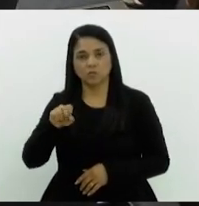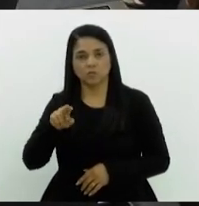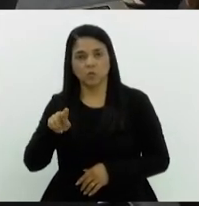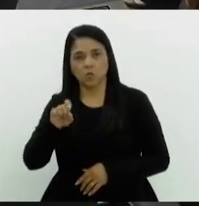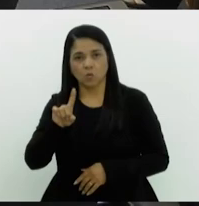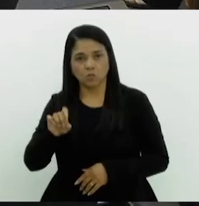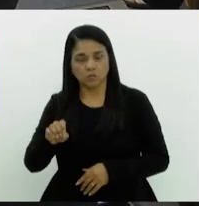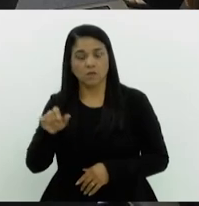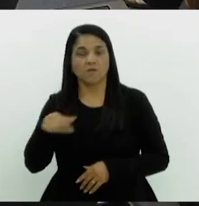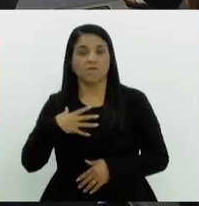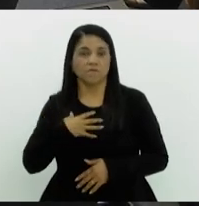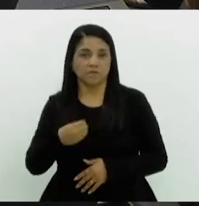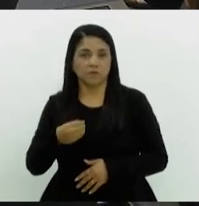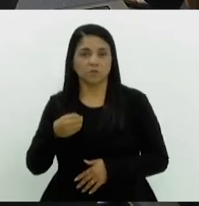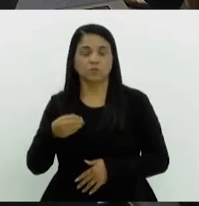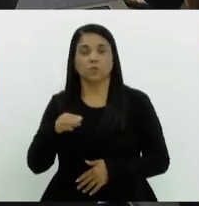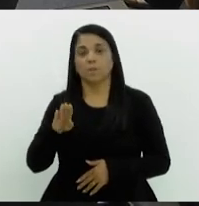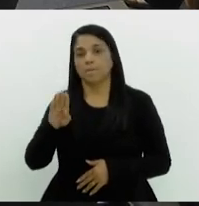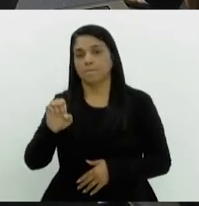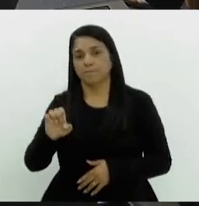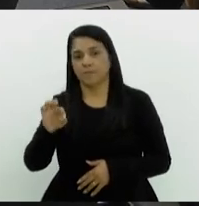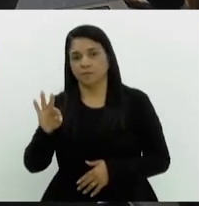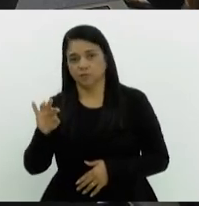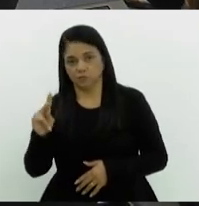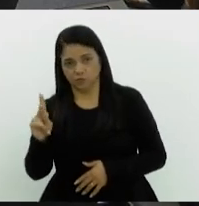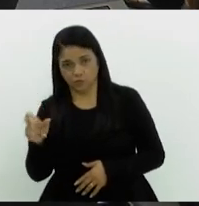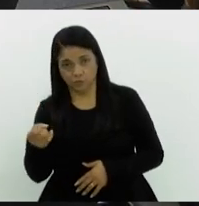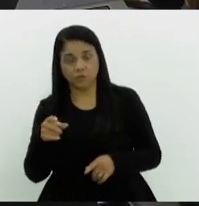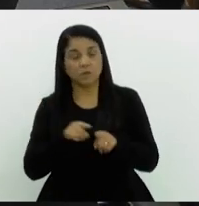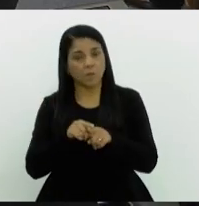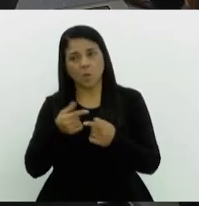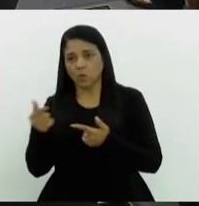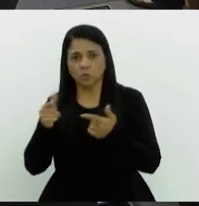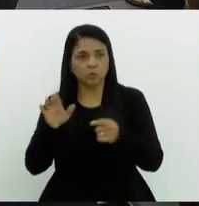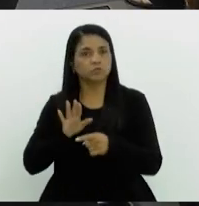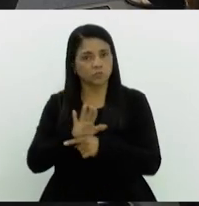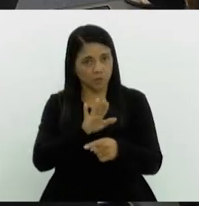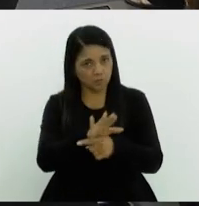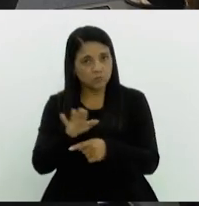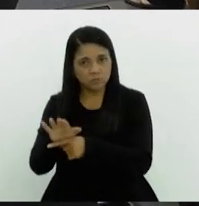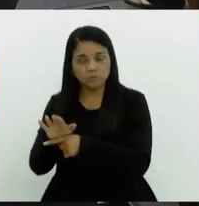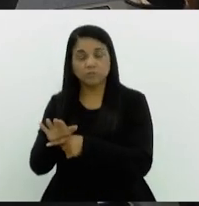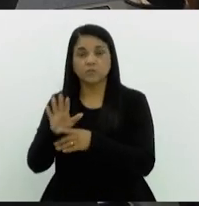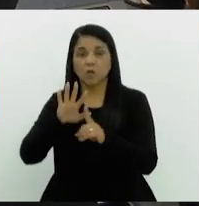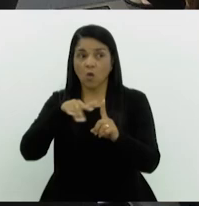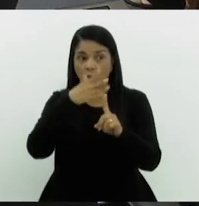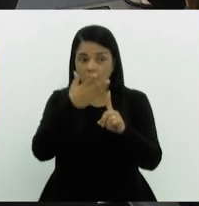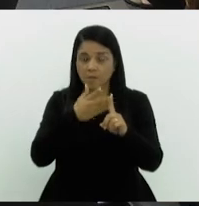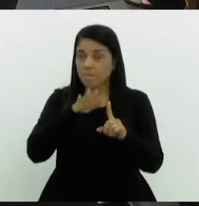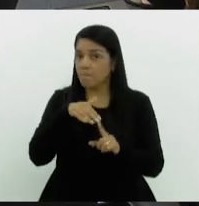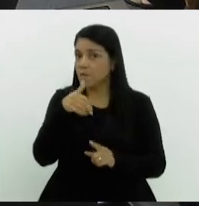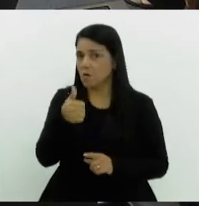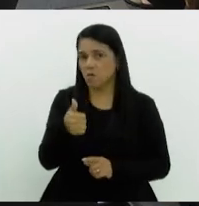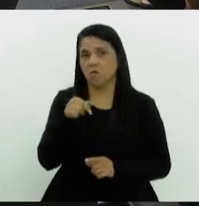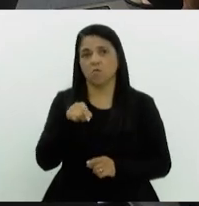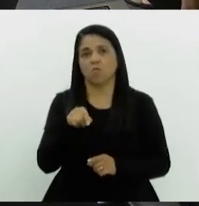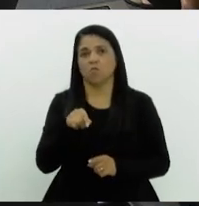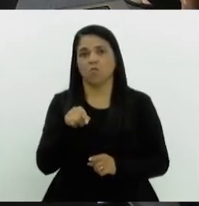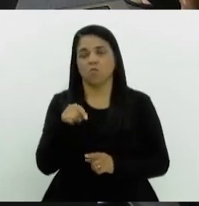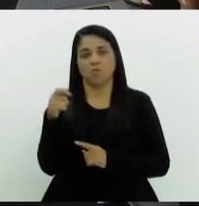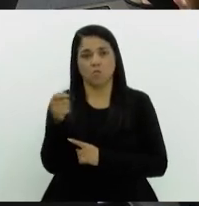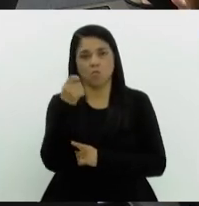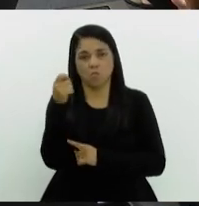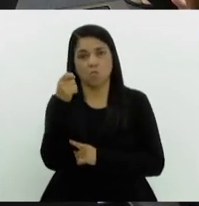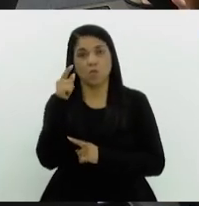Betinho, mas há várias outras séries também que estão ajudando. Eu acho que a melhor homenagem que a gente pode fazer é retirar